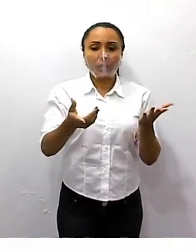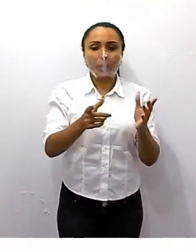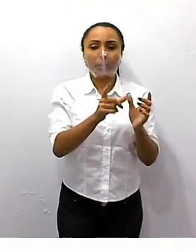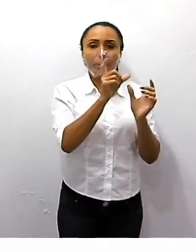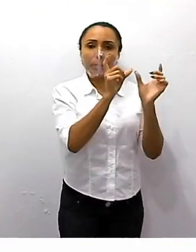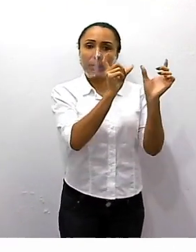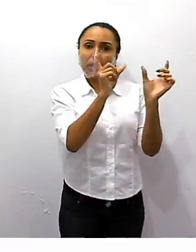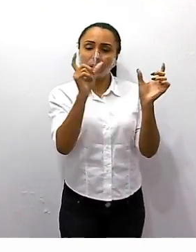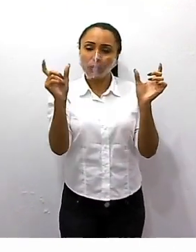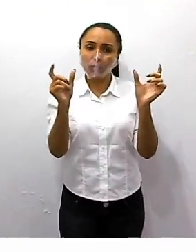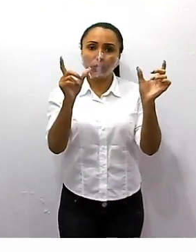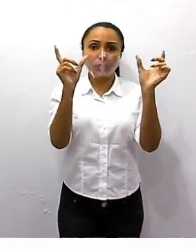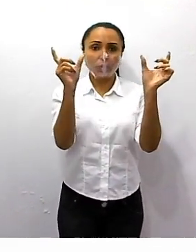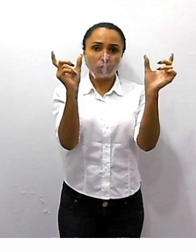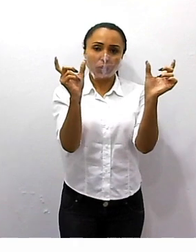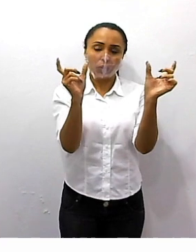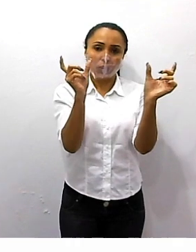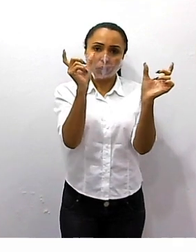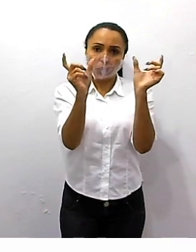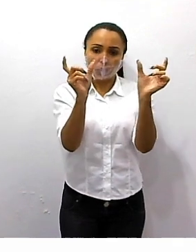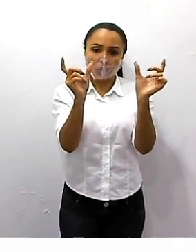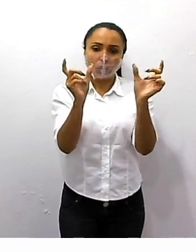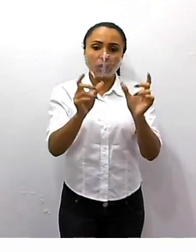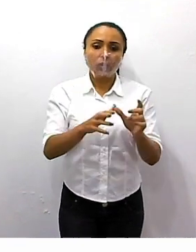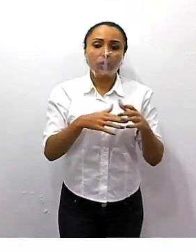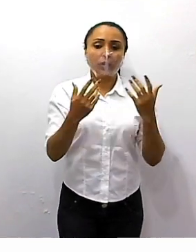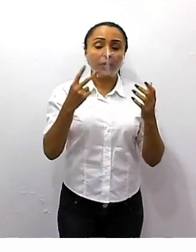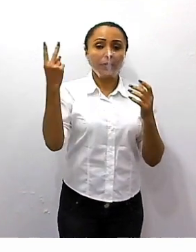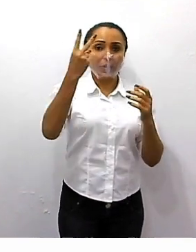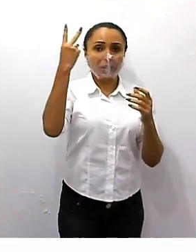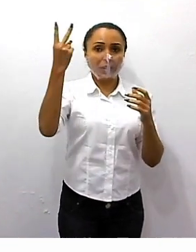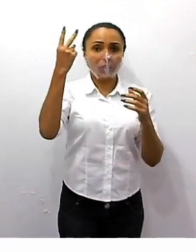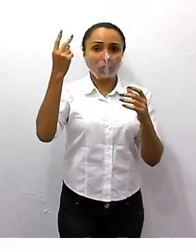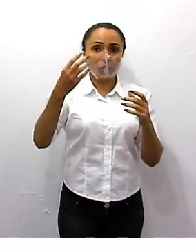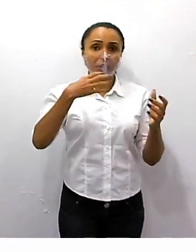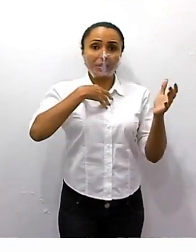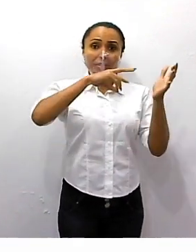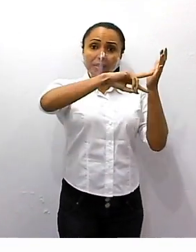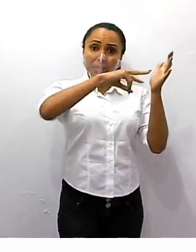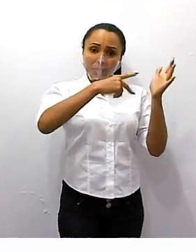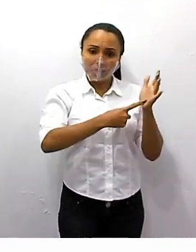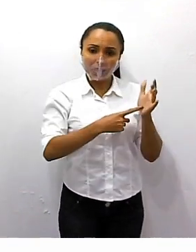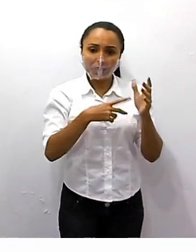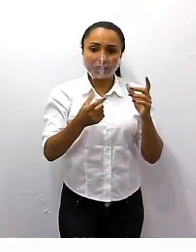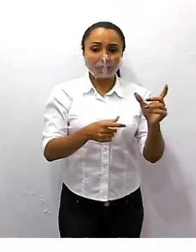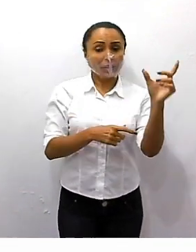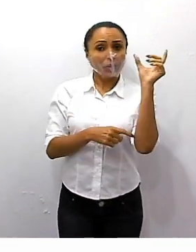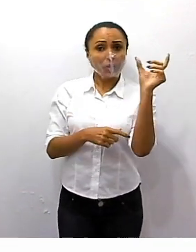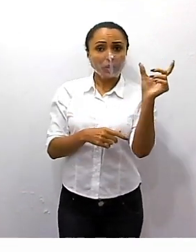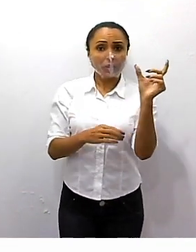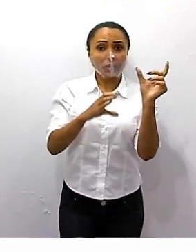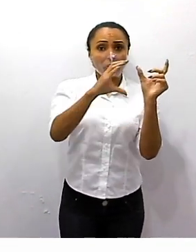períodos compostos. Isso! Olha lá, ó, valor semântico das conjunções